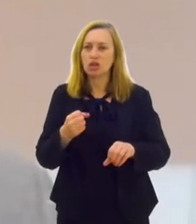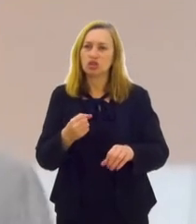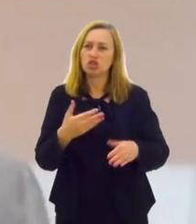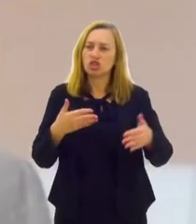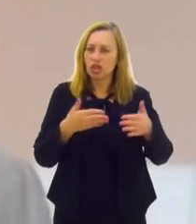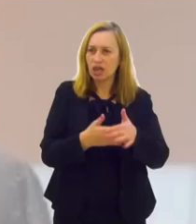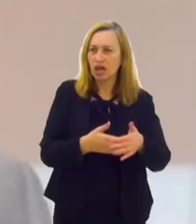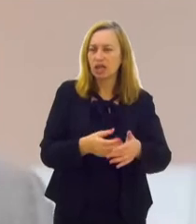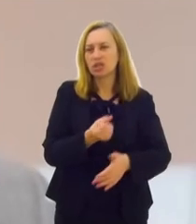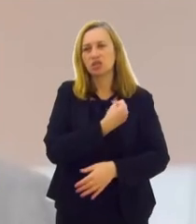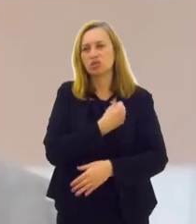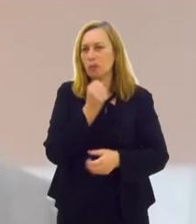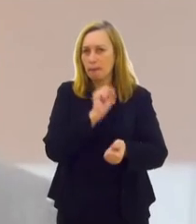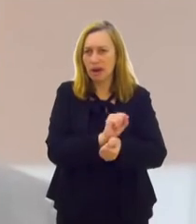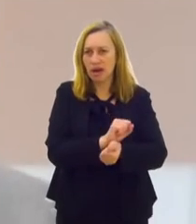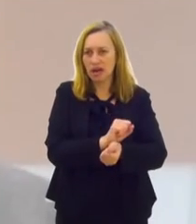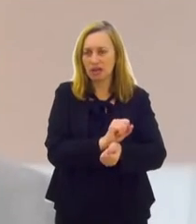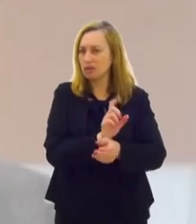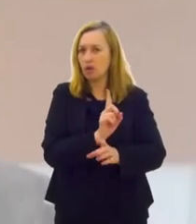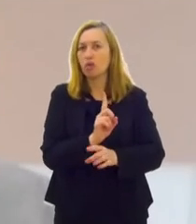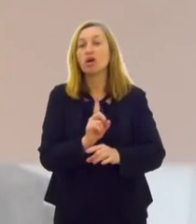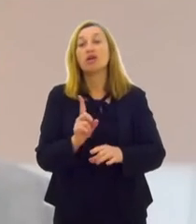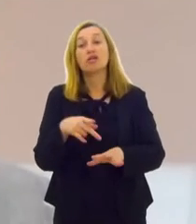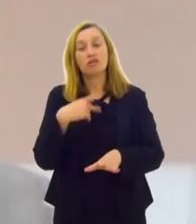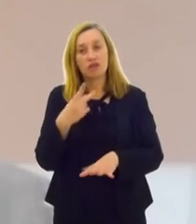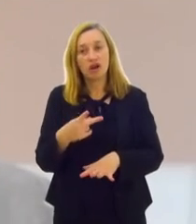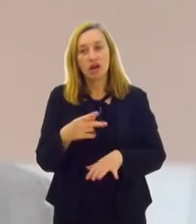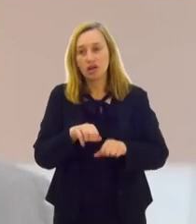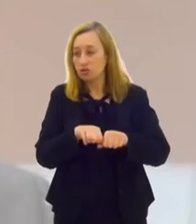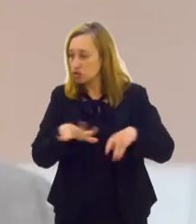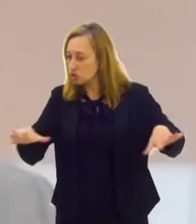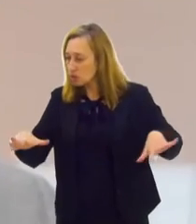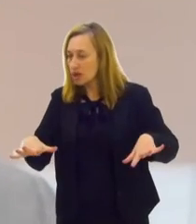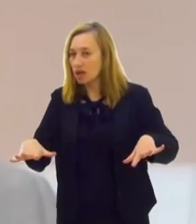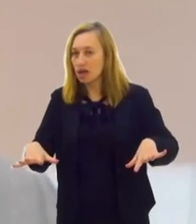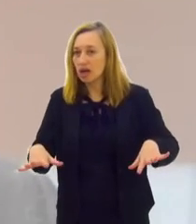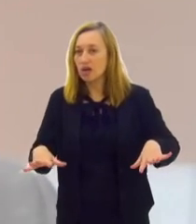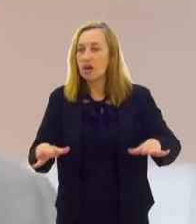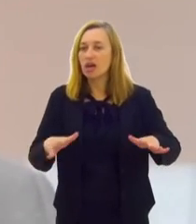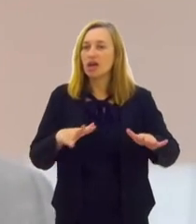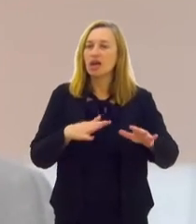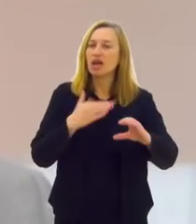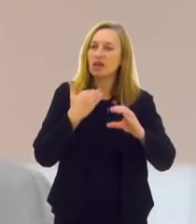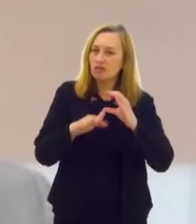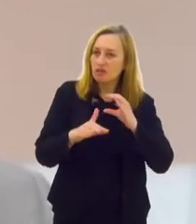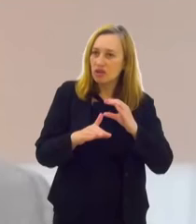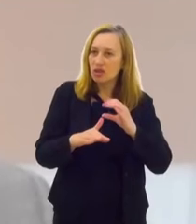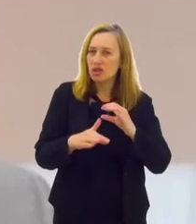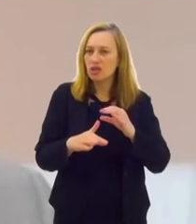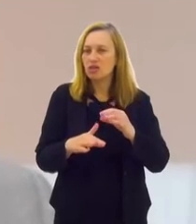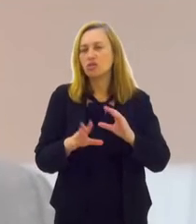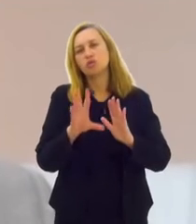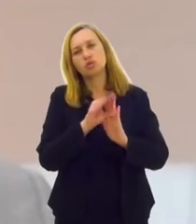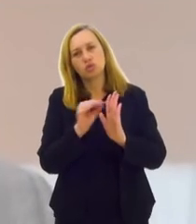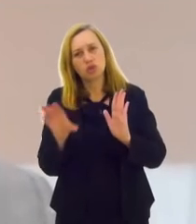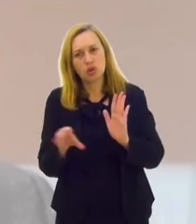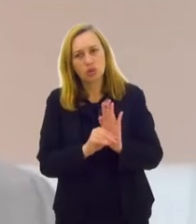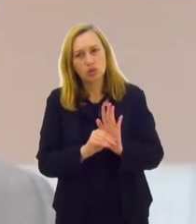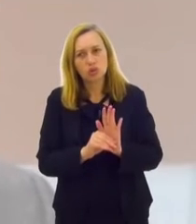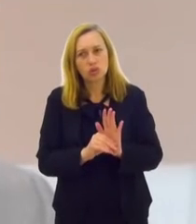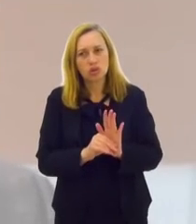partir desse número é disparo em massa. Só diz que disparo em massa é um envio, um encaminhamento